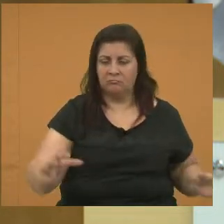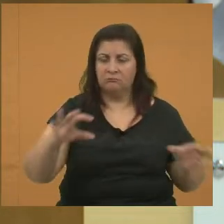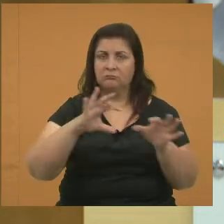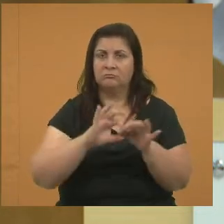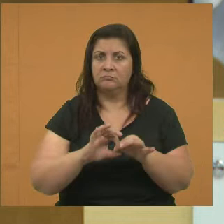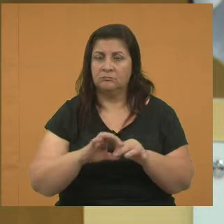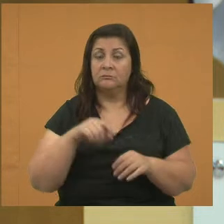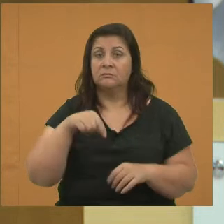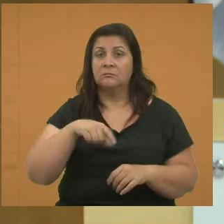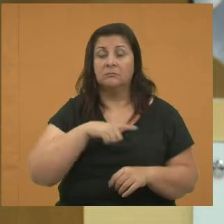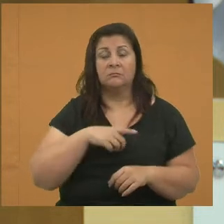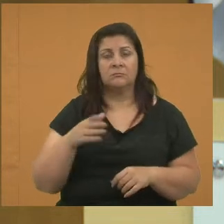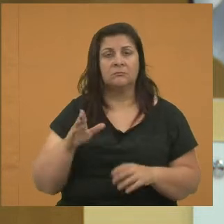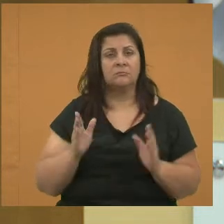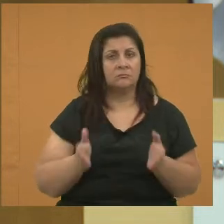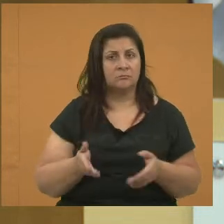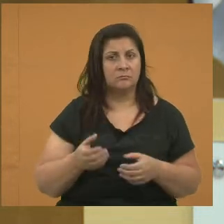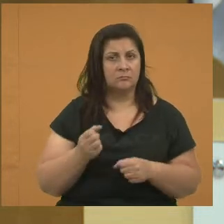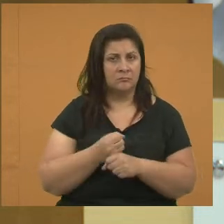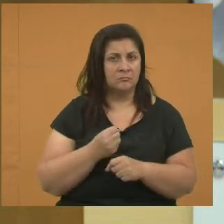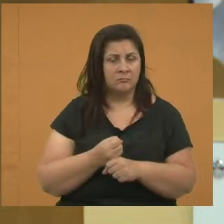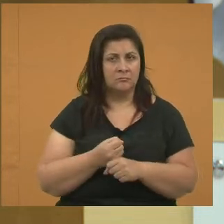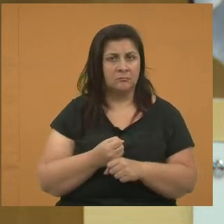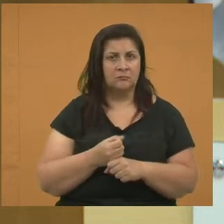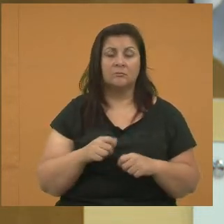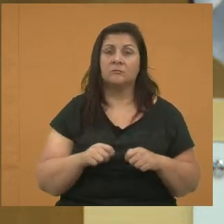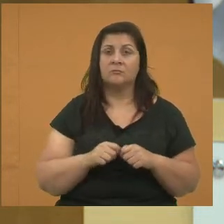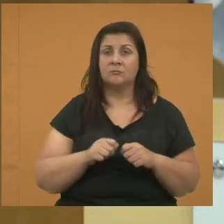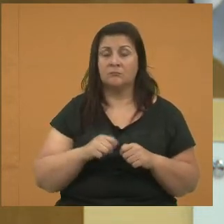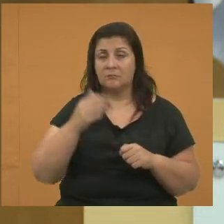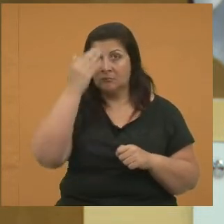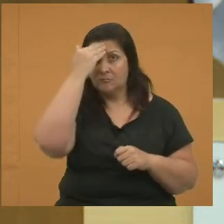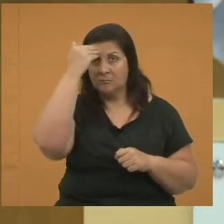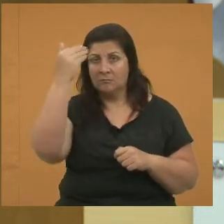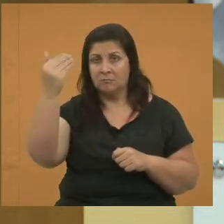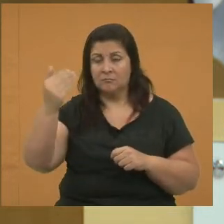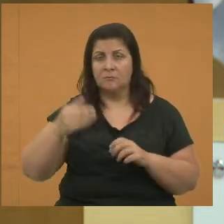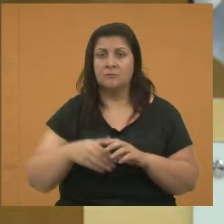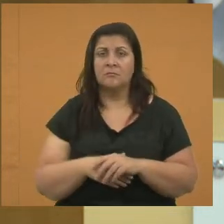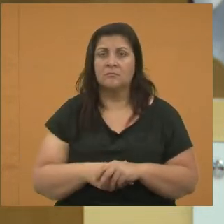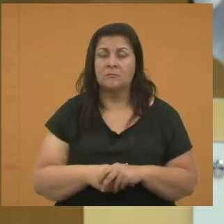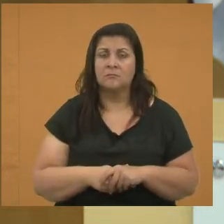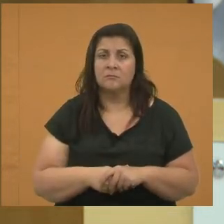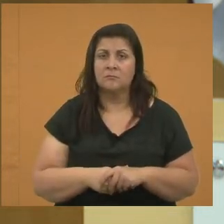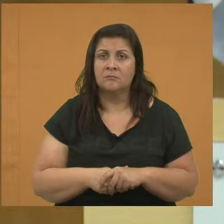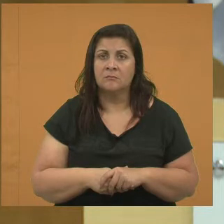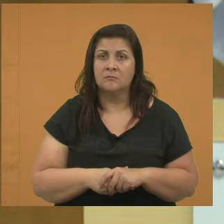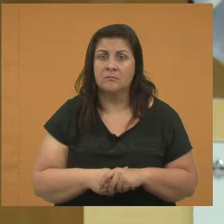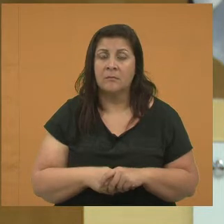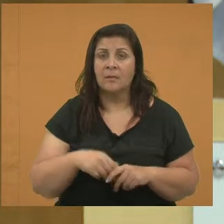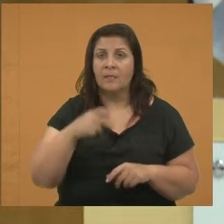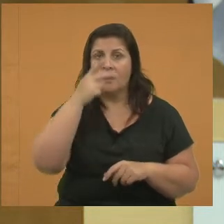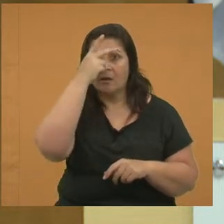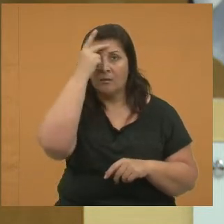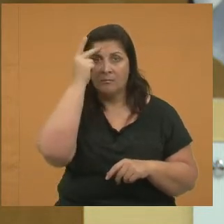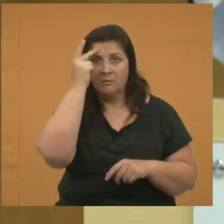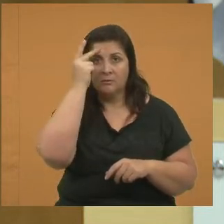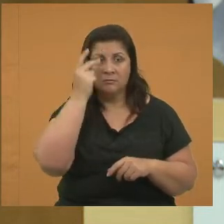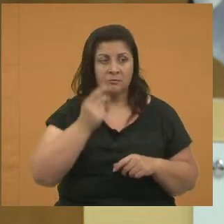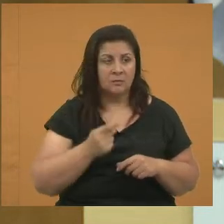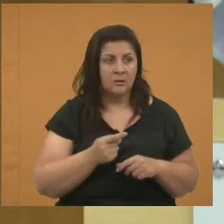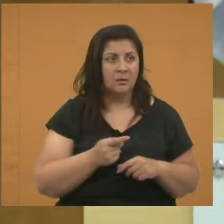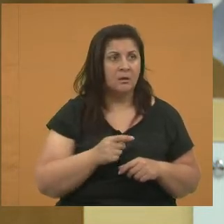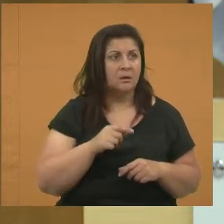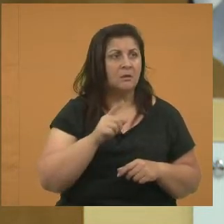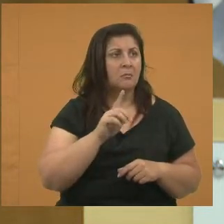tivemos aqui anos onde nós fizemos a homenagem, vereador Paulinho, do esporte, onde o comerciante que foi homenageado não